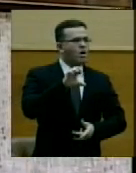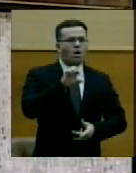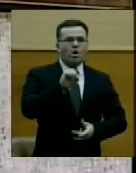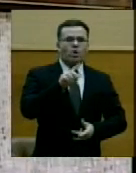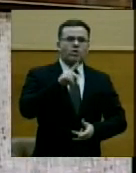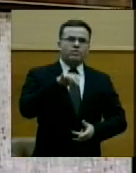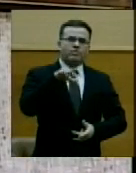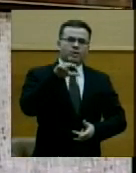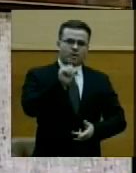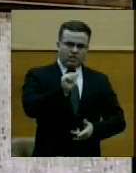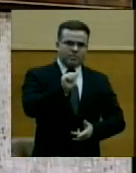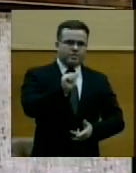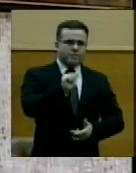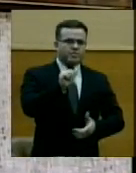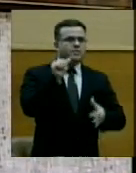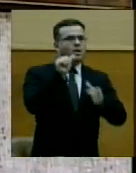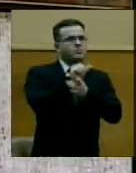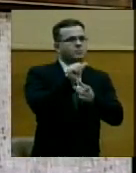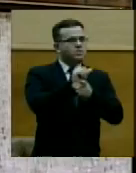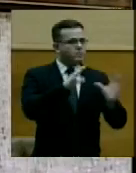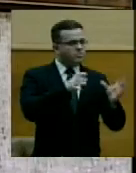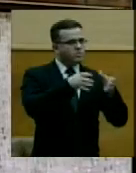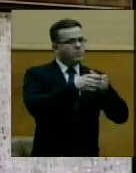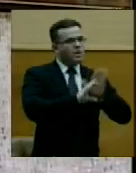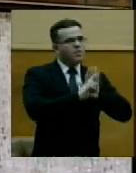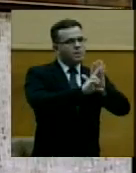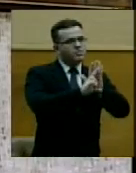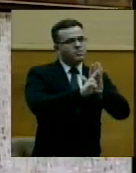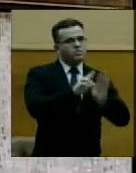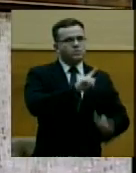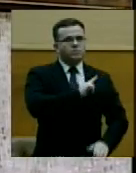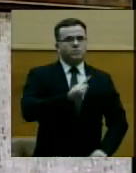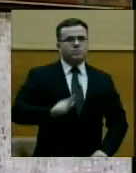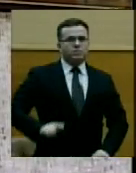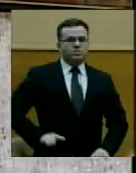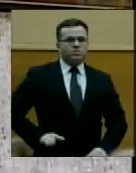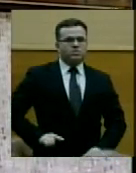Políticas de Desenvolvimento, representando o Governo do Estado.